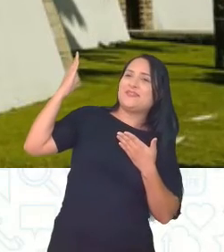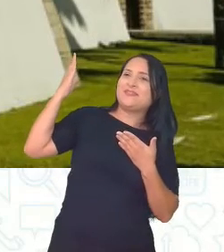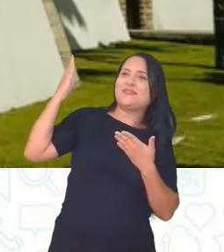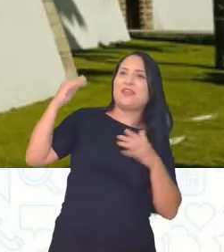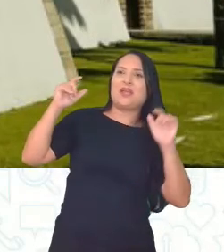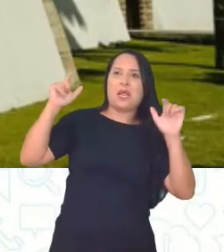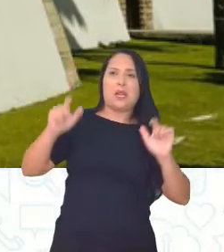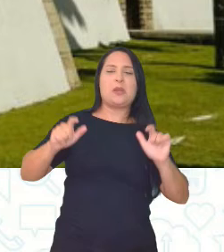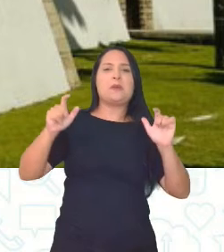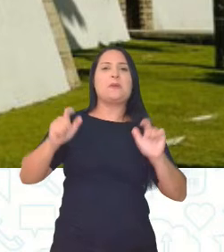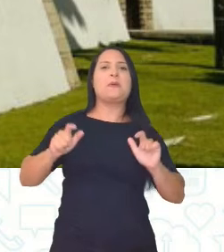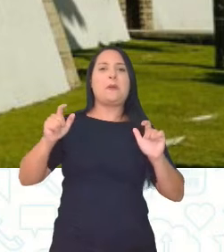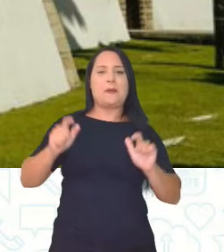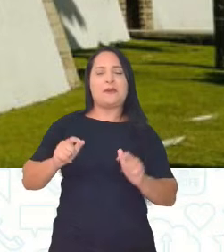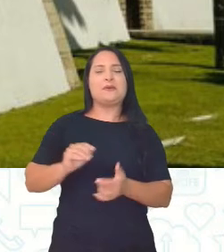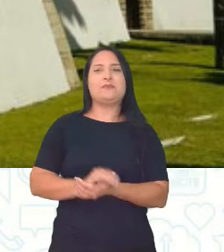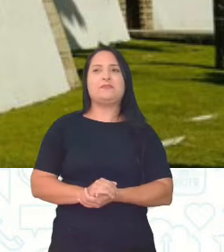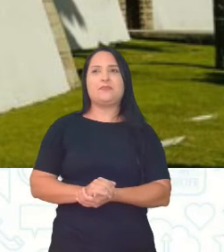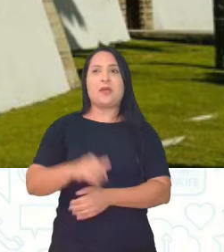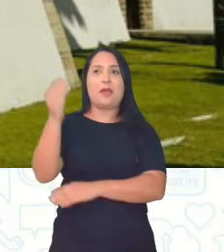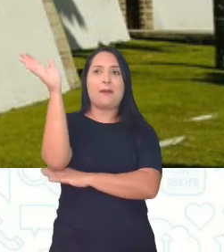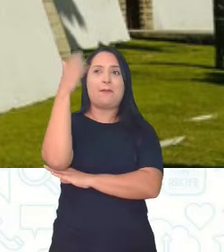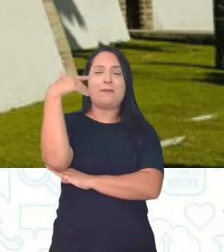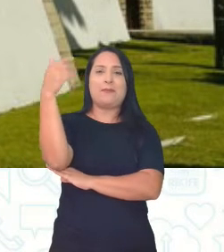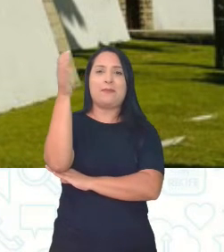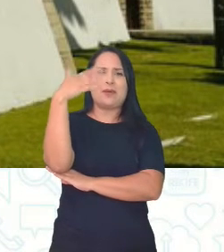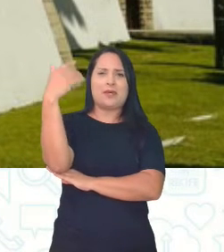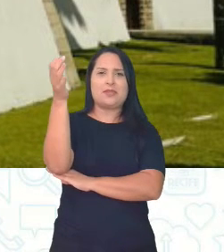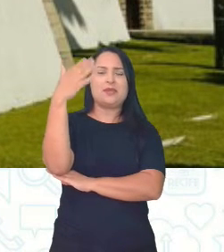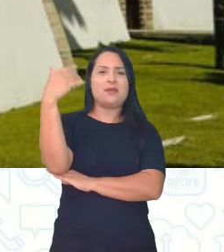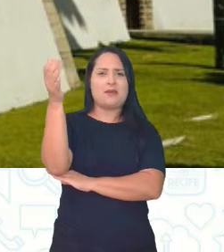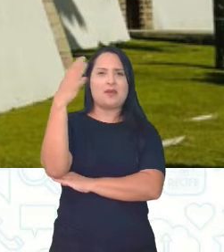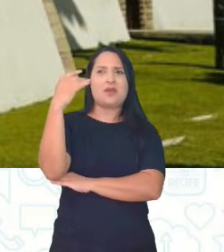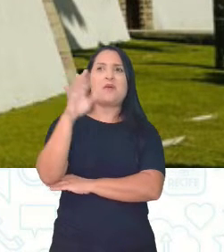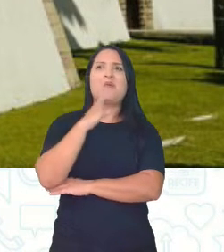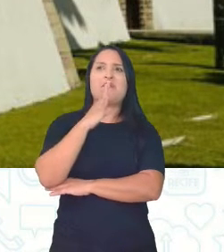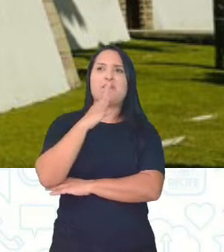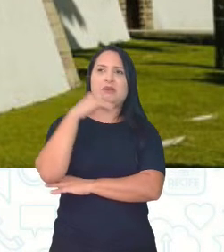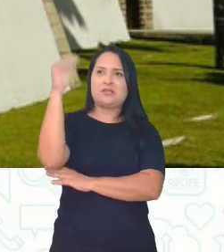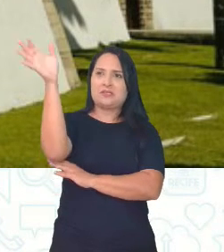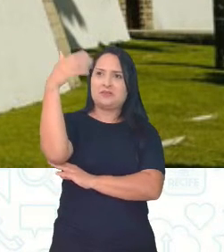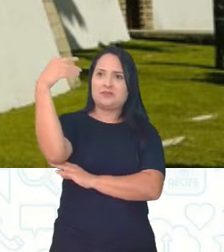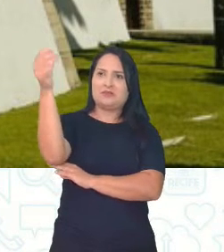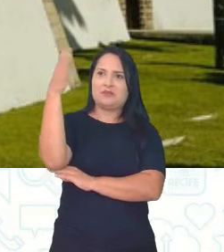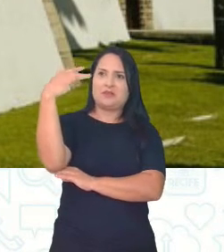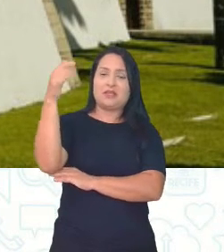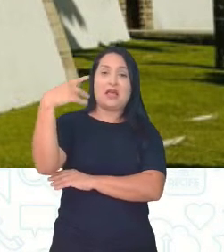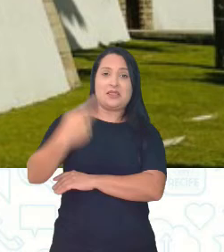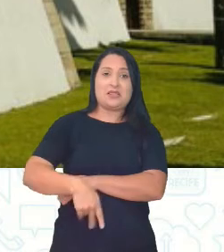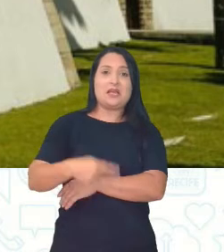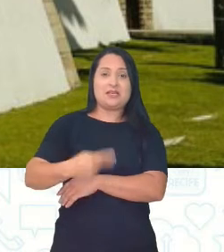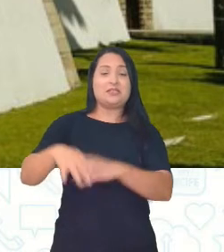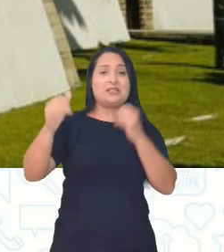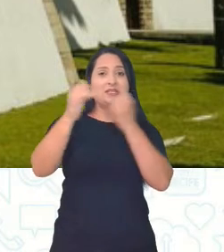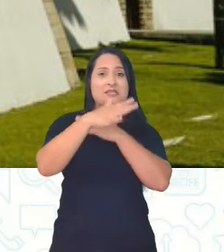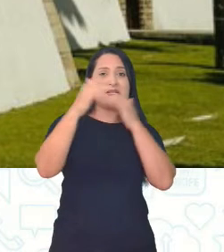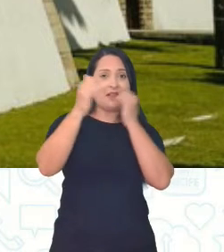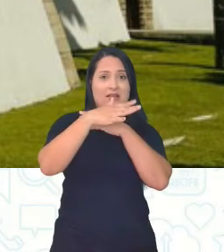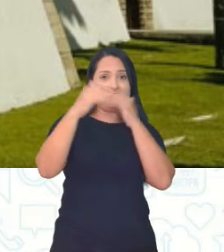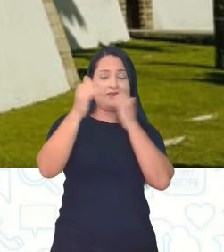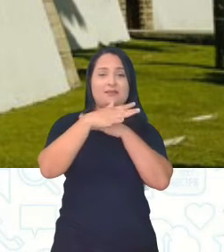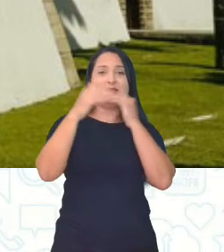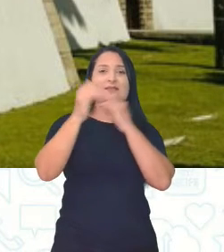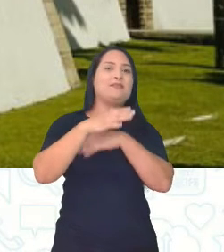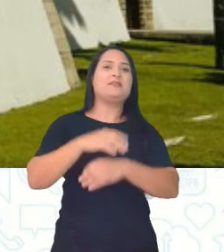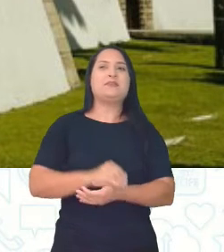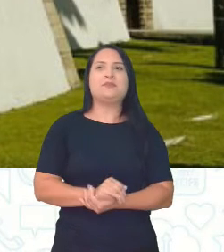hein, professora? Que lugar. Aquela E aí, bandeira você... ali, professora. Conhece aquela bandeira? Opa, conheço, da nossa cidade, Não a é bandeira não? da nossa cidade.